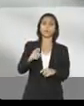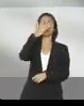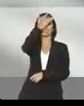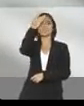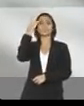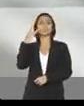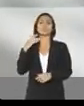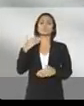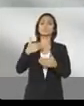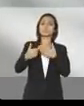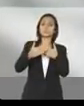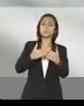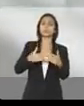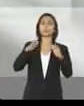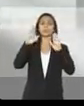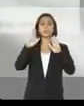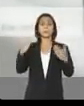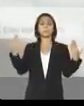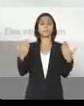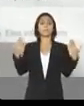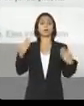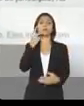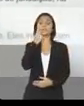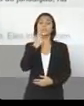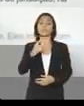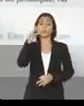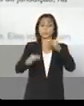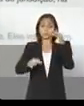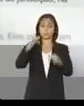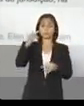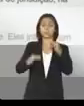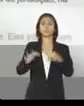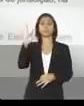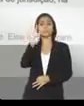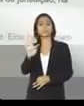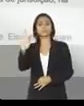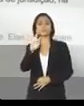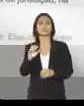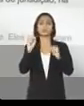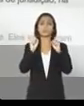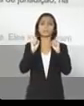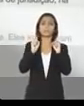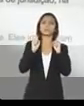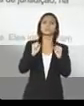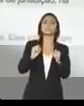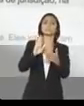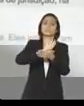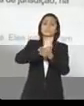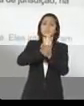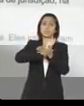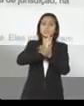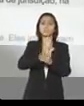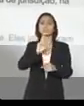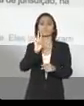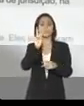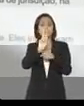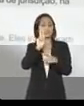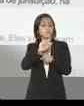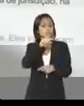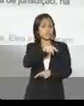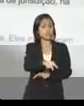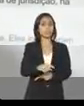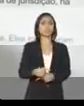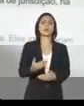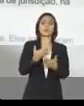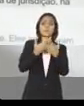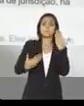pessoa comum diante de uma ameaça, mas foi dita por um juiz federal encarregado de combater o crime no Espírito Santo.